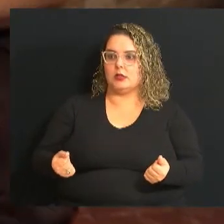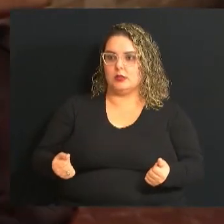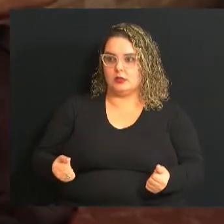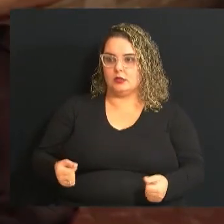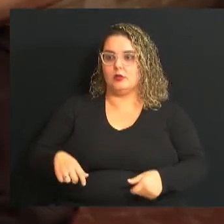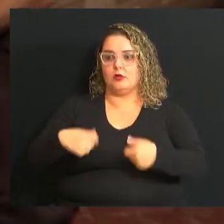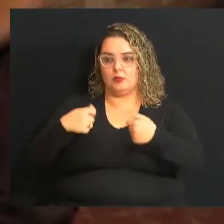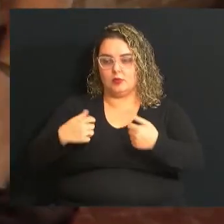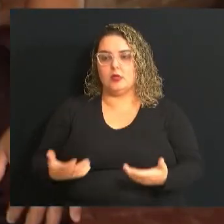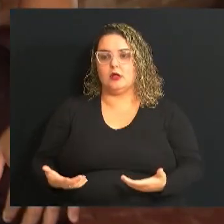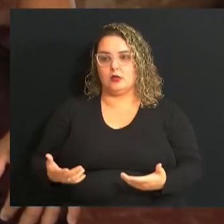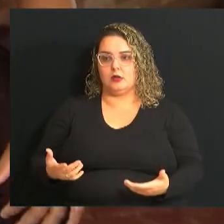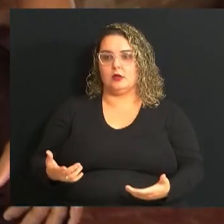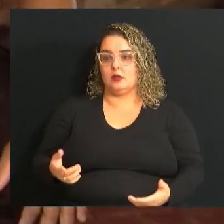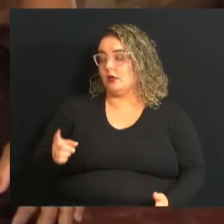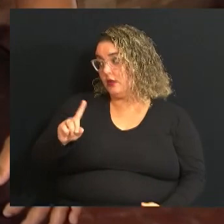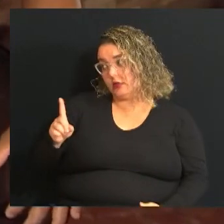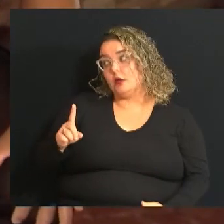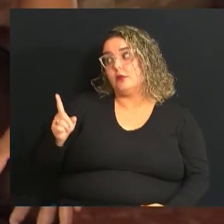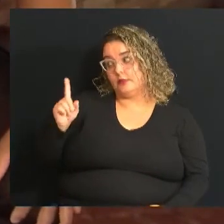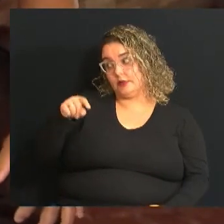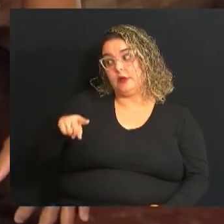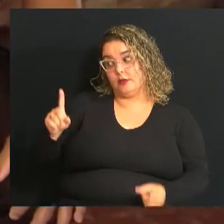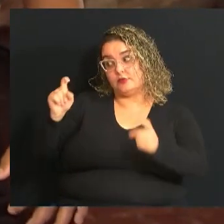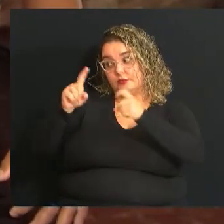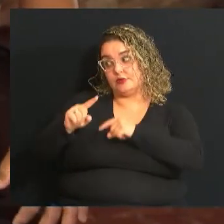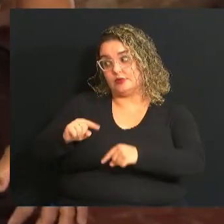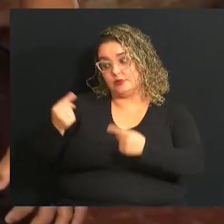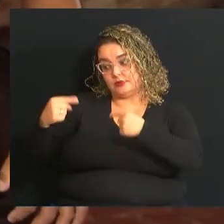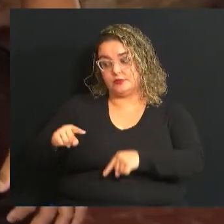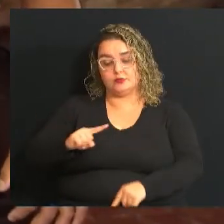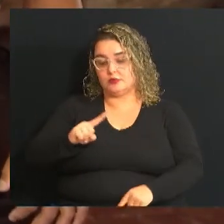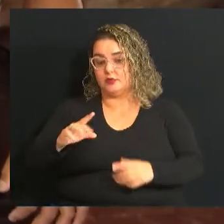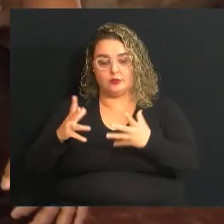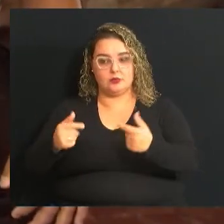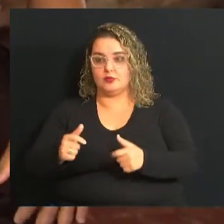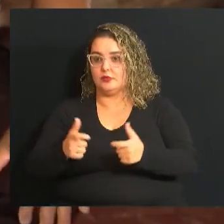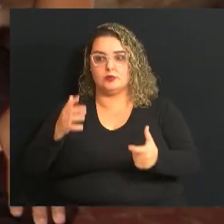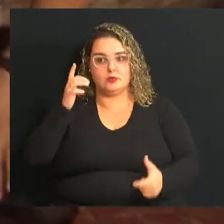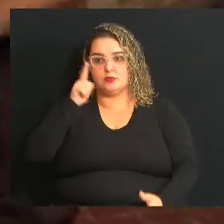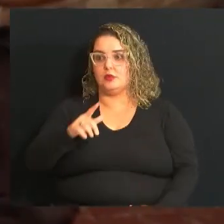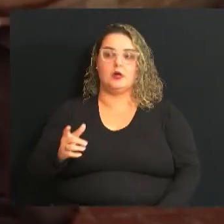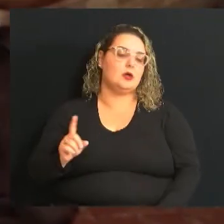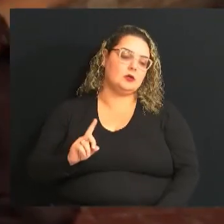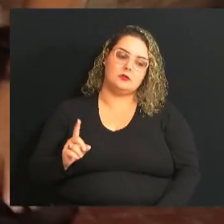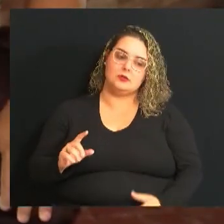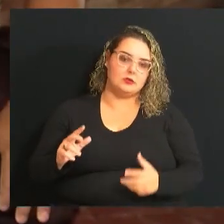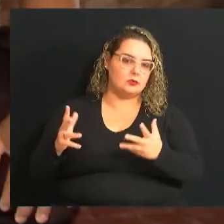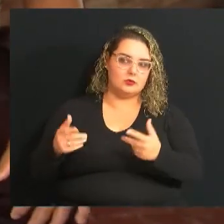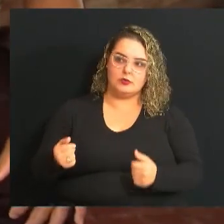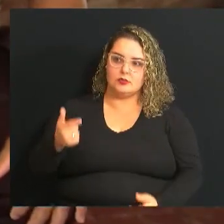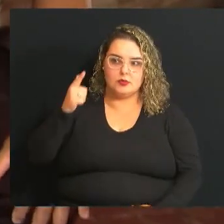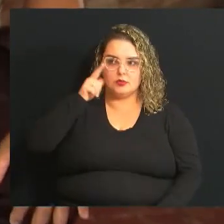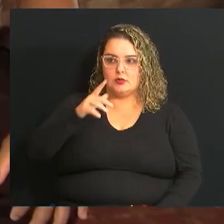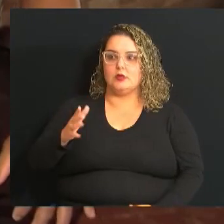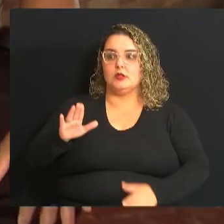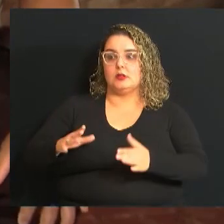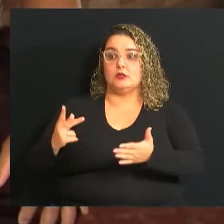direito do arrependimento. O consumidor tem direito de se arrepender sem qualquer justificativa, no